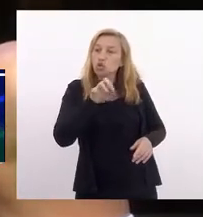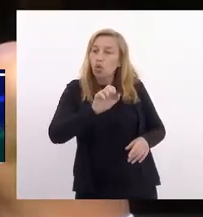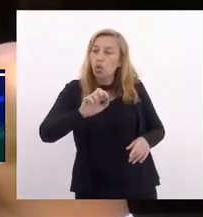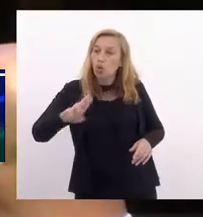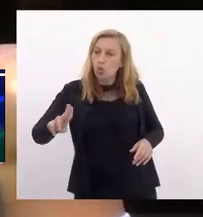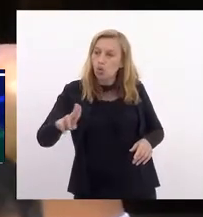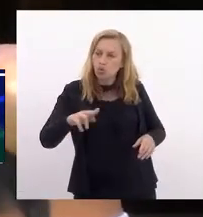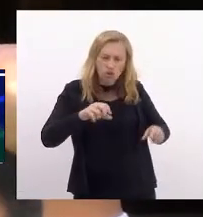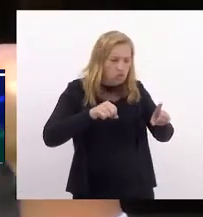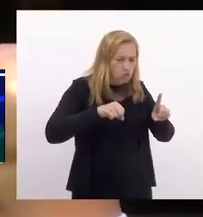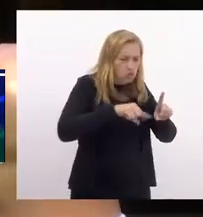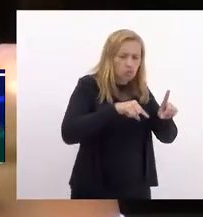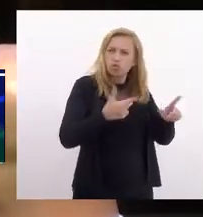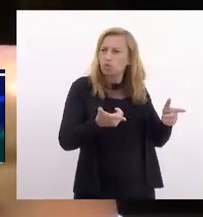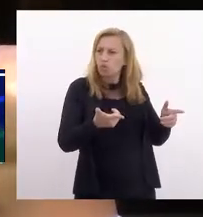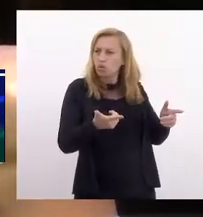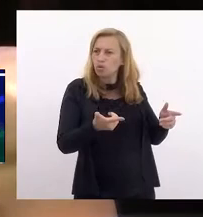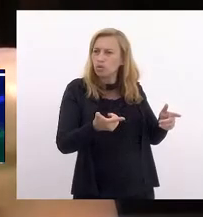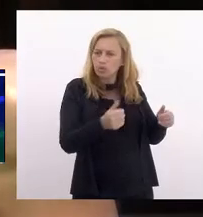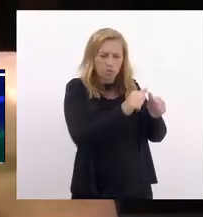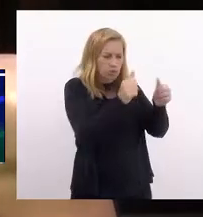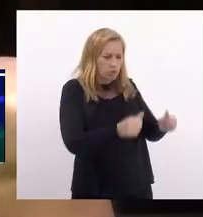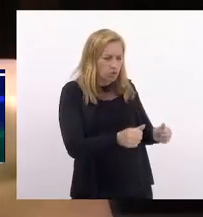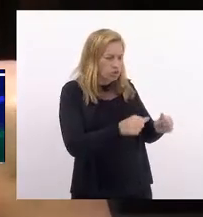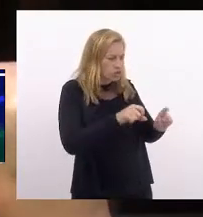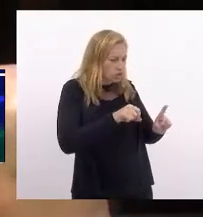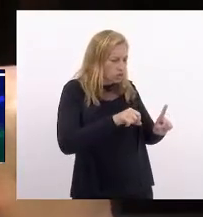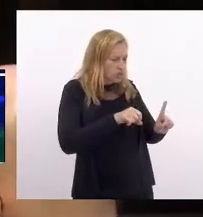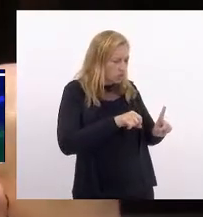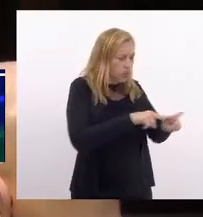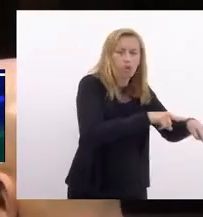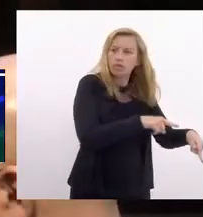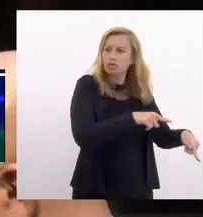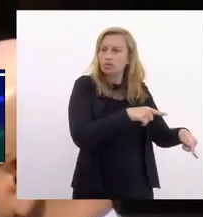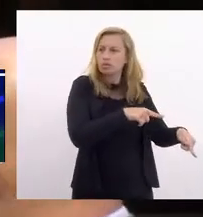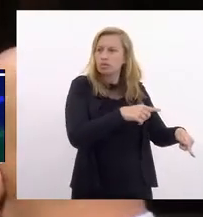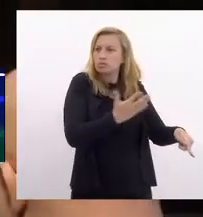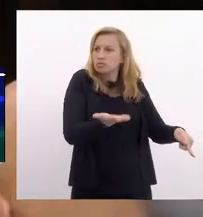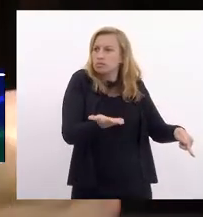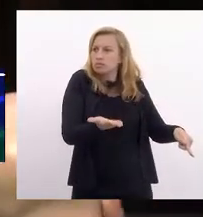Qual é a autoridade que se tem no momento de su